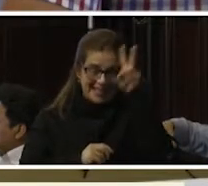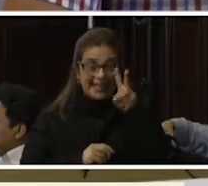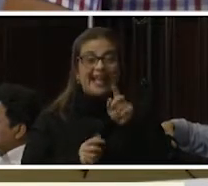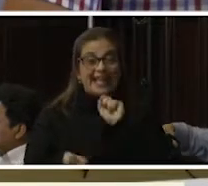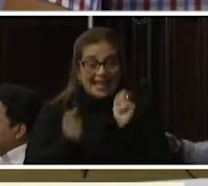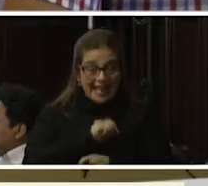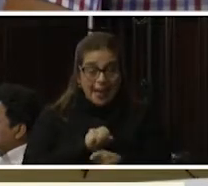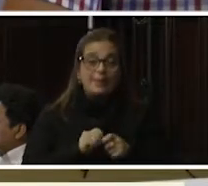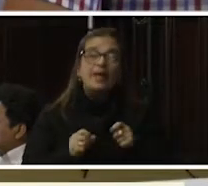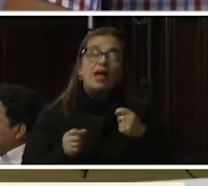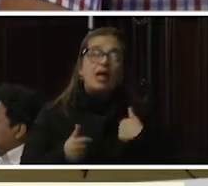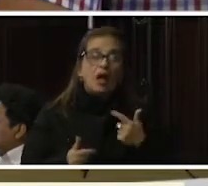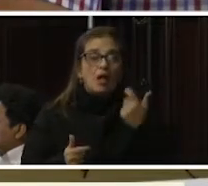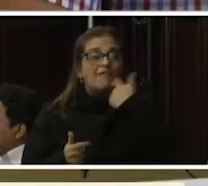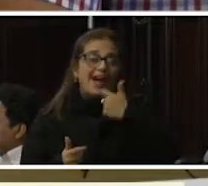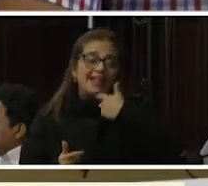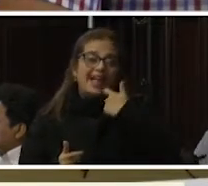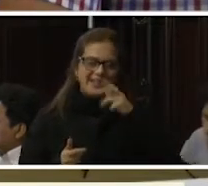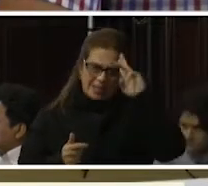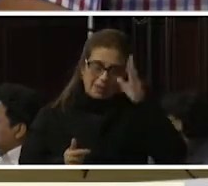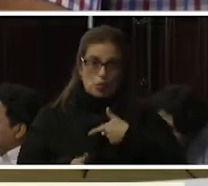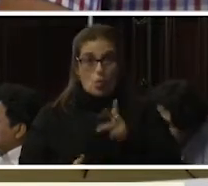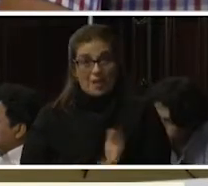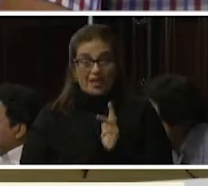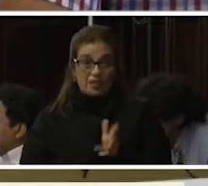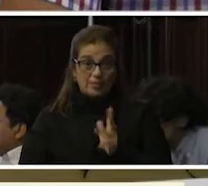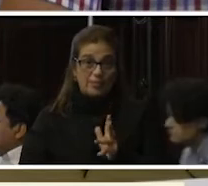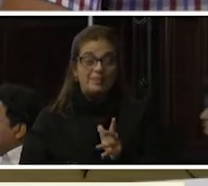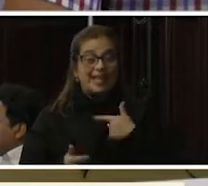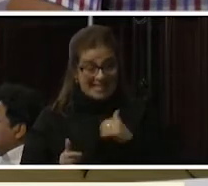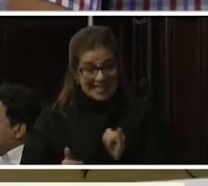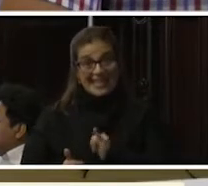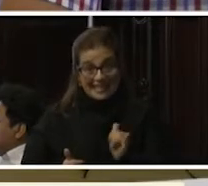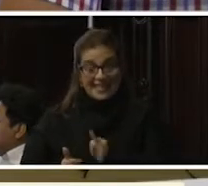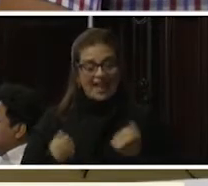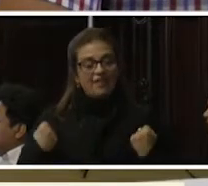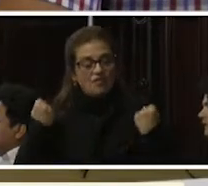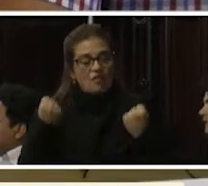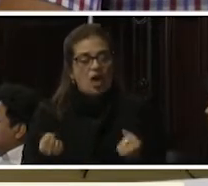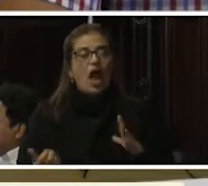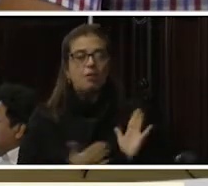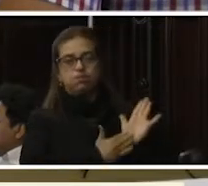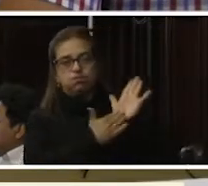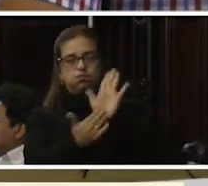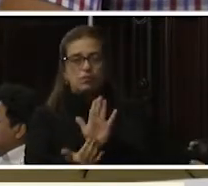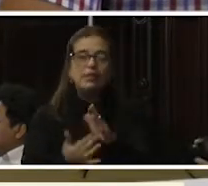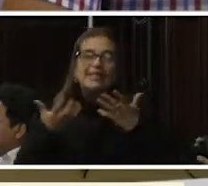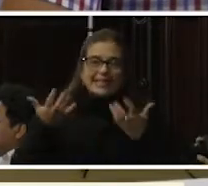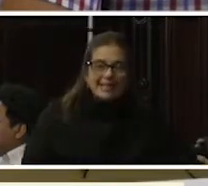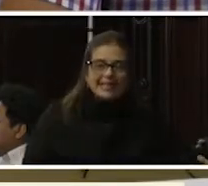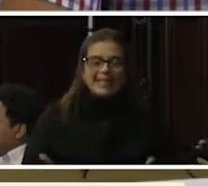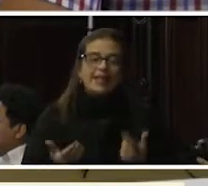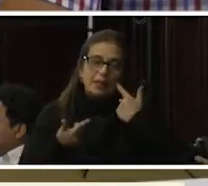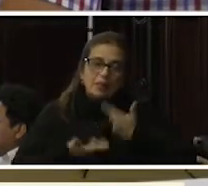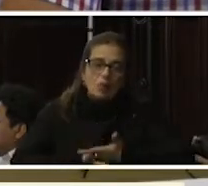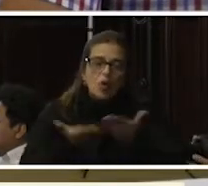terra indígena Yanomami, e ainda que sejam envidados esforços para o fortalecimento das 11